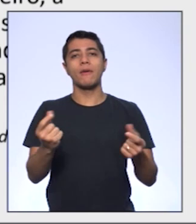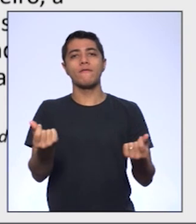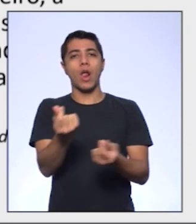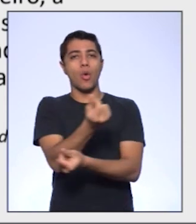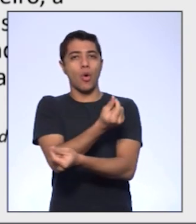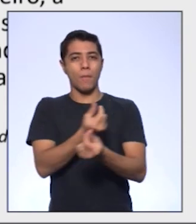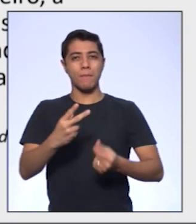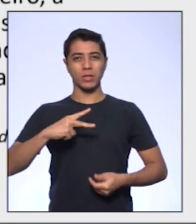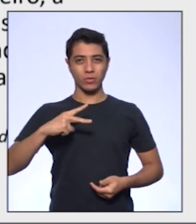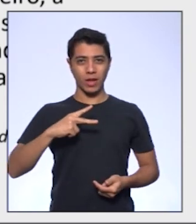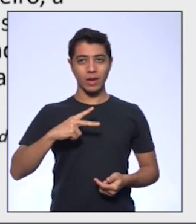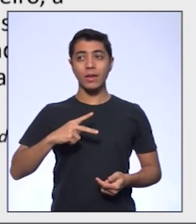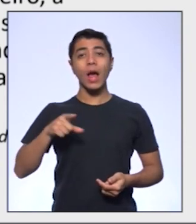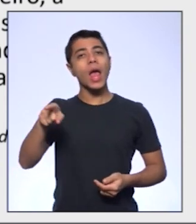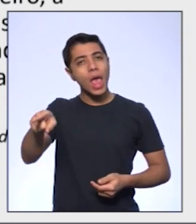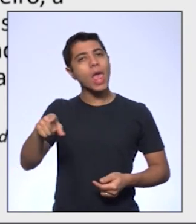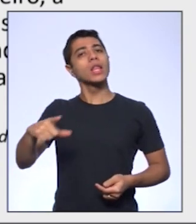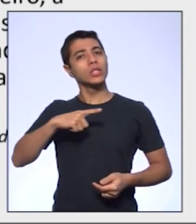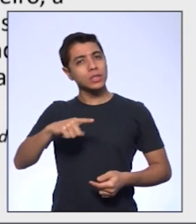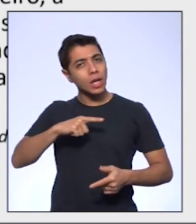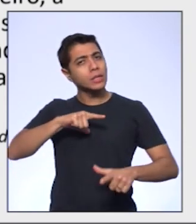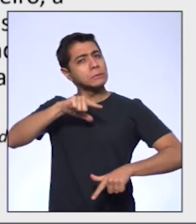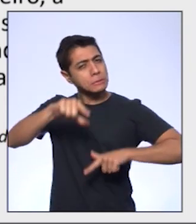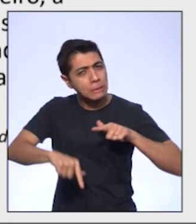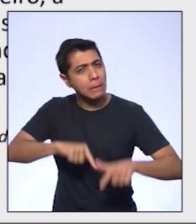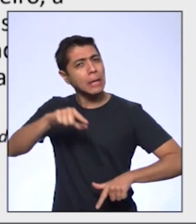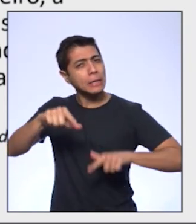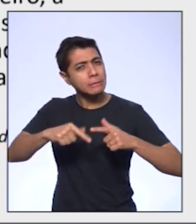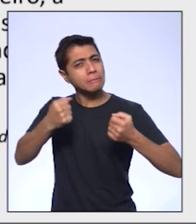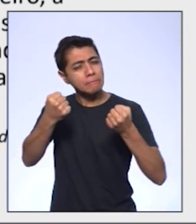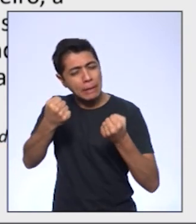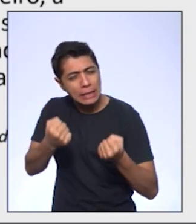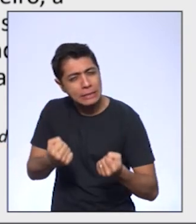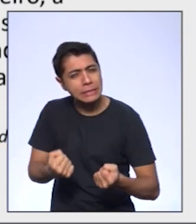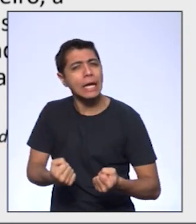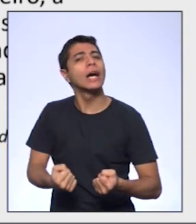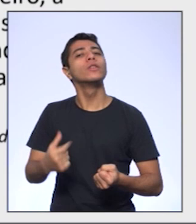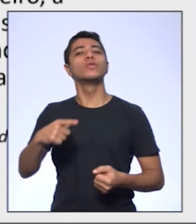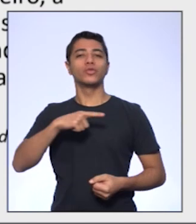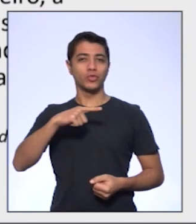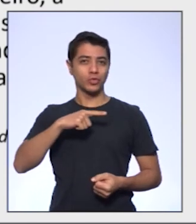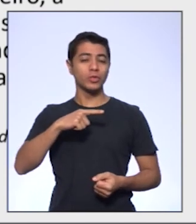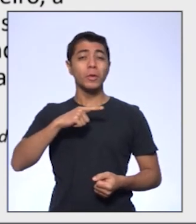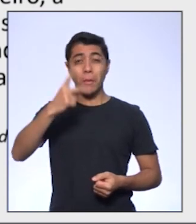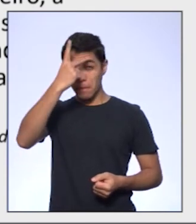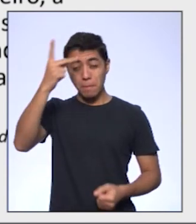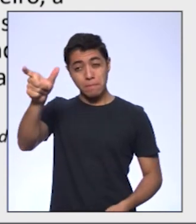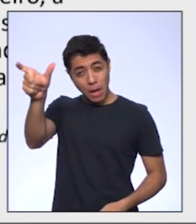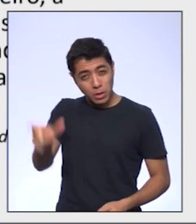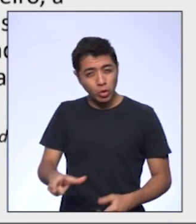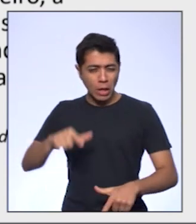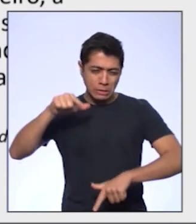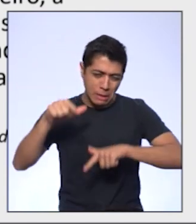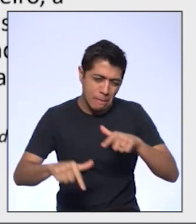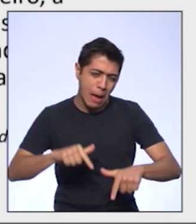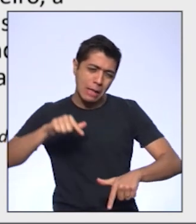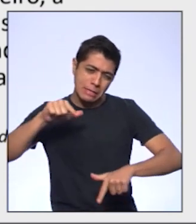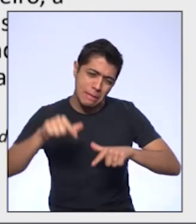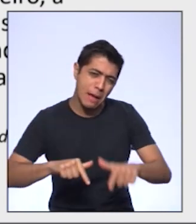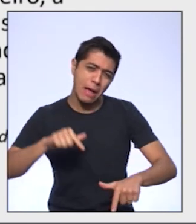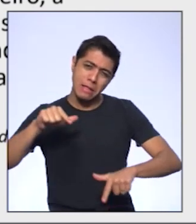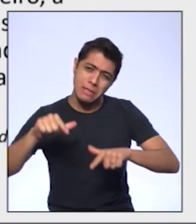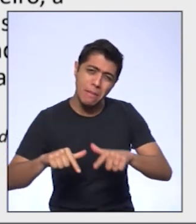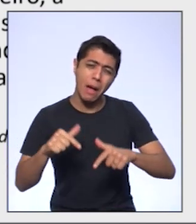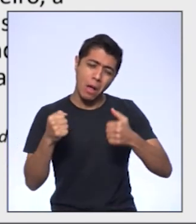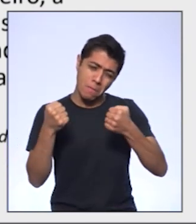e criativa, laboriosa é penosa, é pesada, e criativa do trabalho. Ou as pessoas trabalham bastante, querem trabalhar muito, o gosto